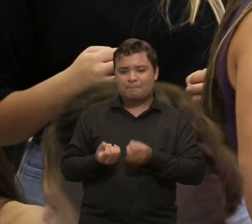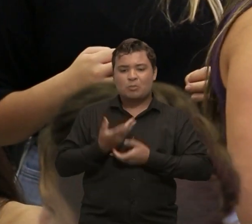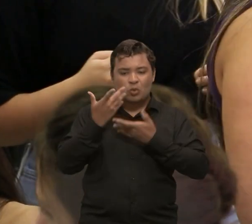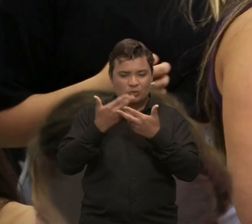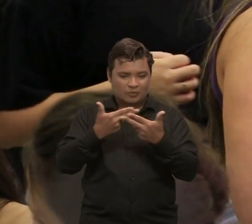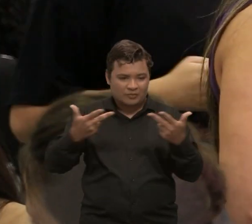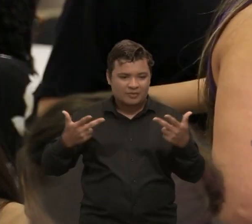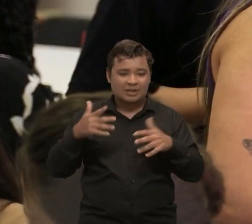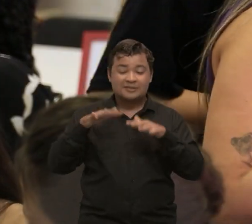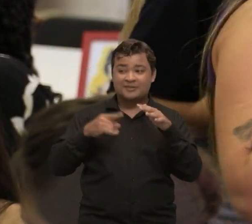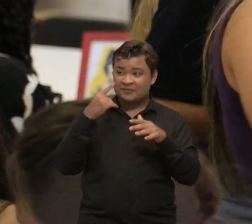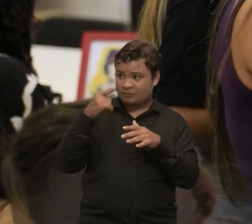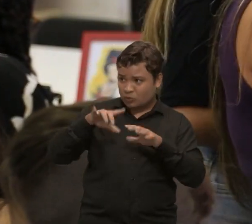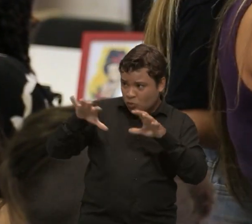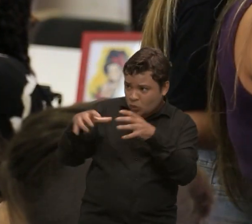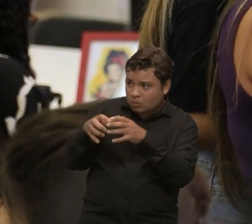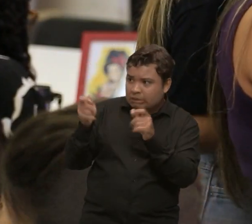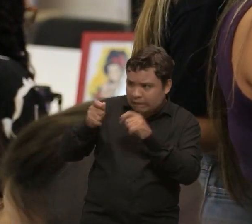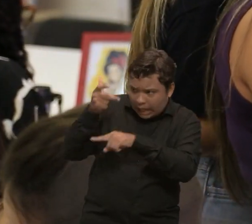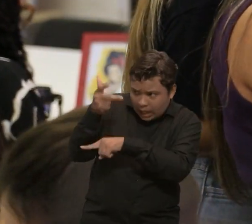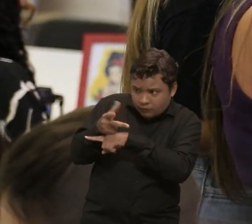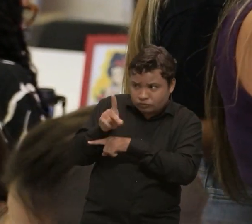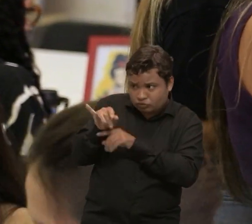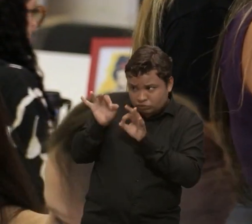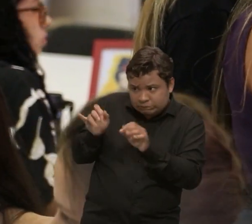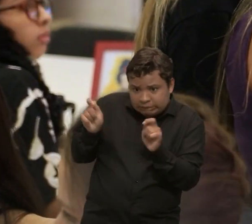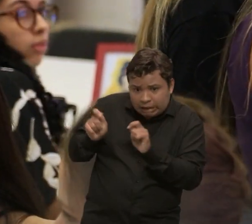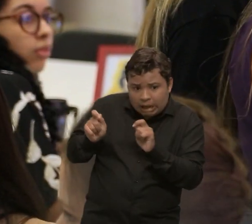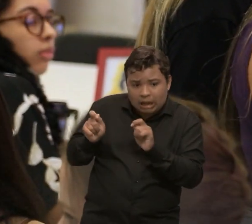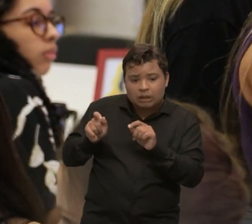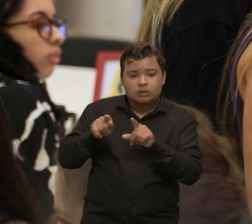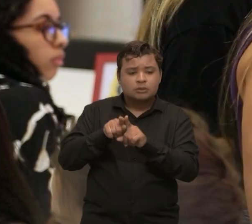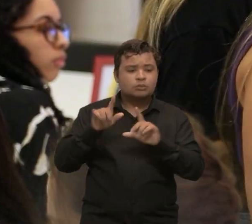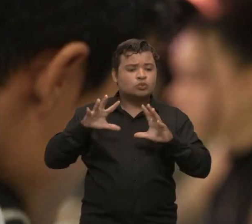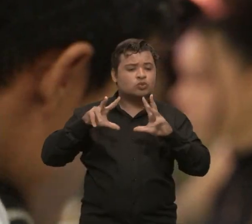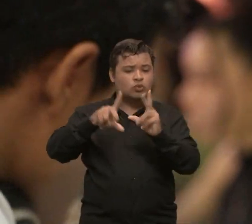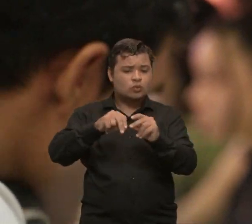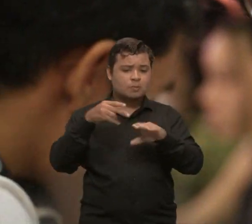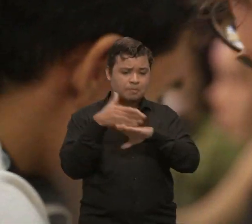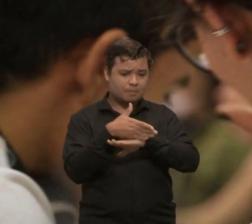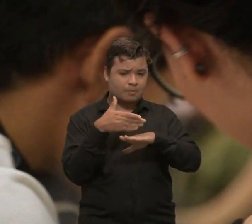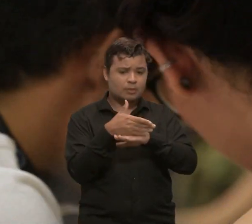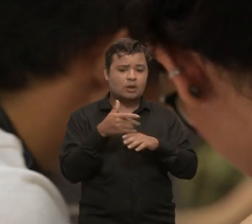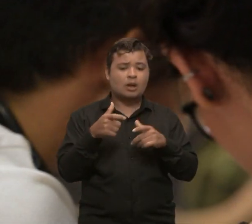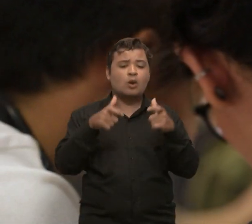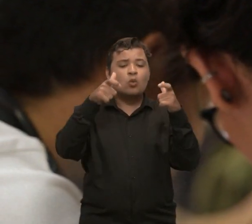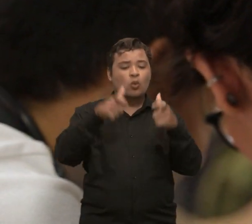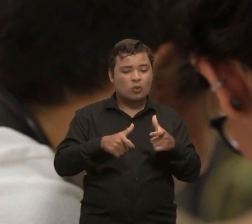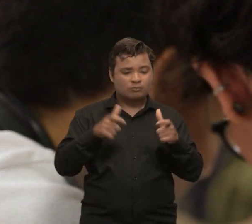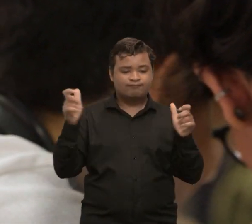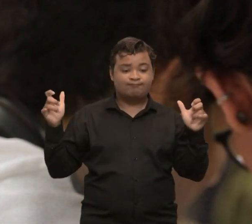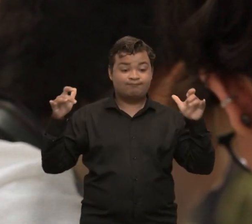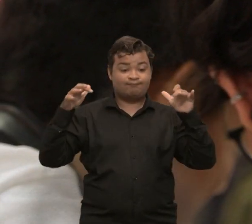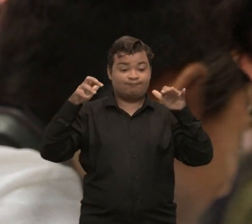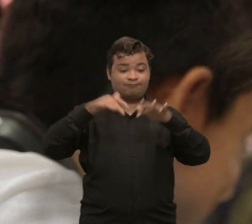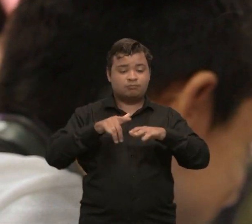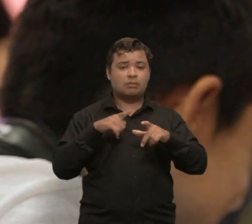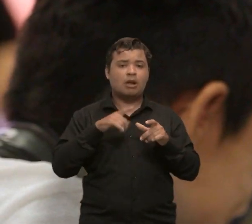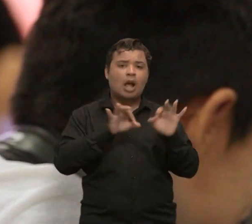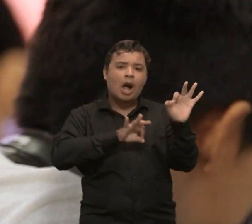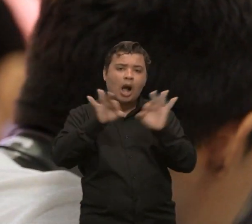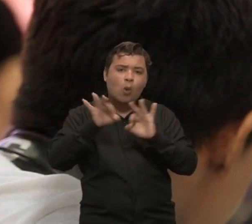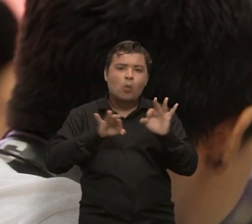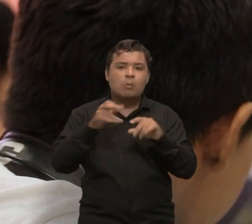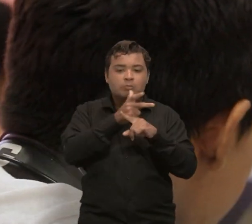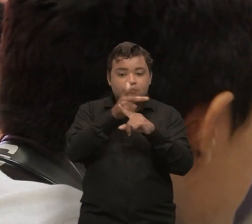elenco pode mesmo gravar naquele dia, adequar a presença de todo mundo ali naquele lugar para fazer acontecer as